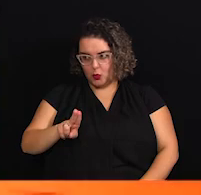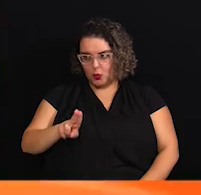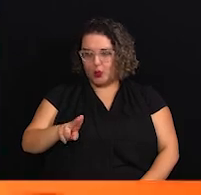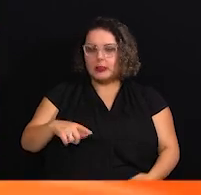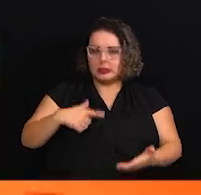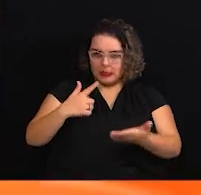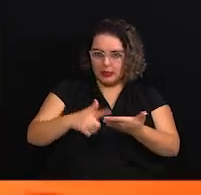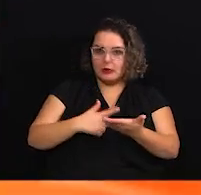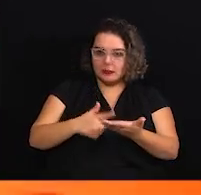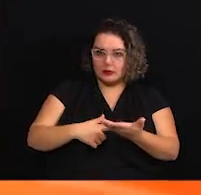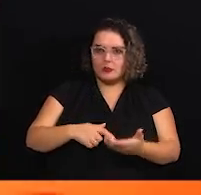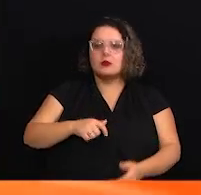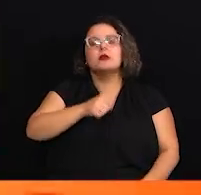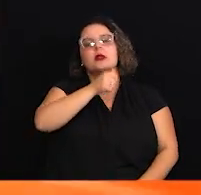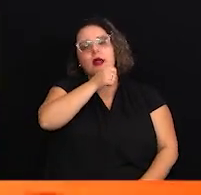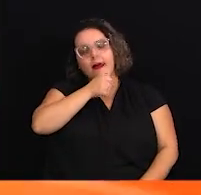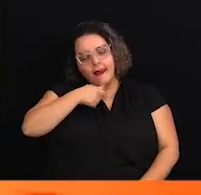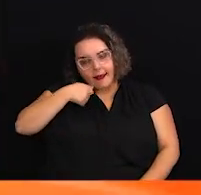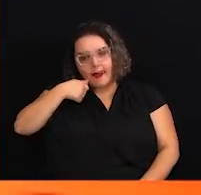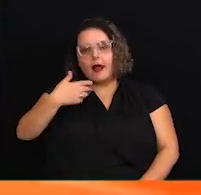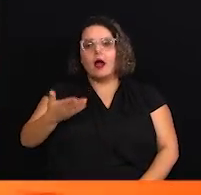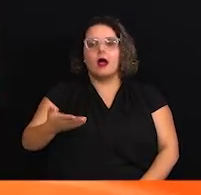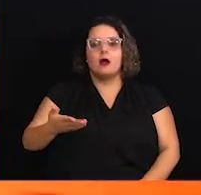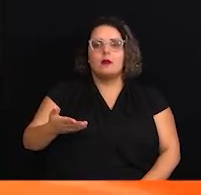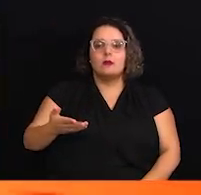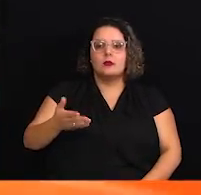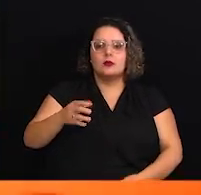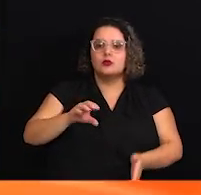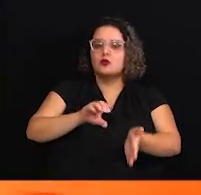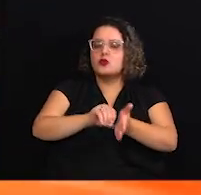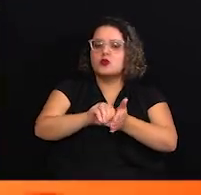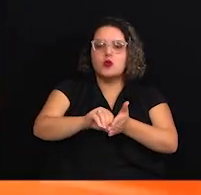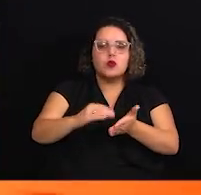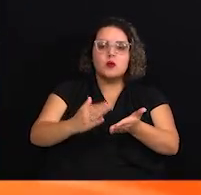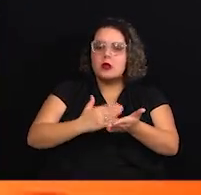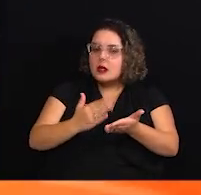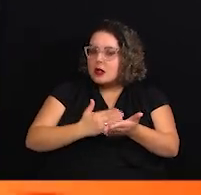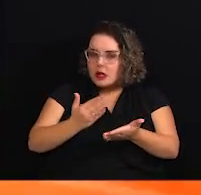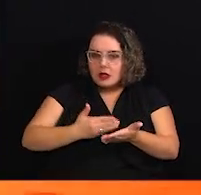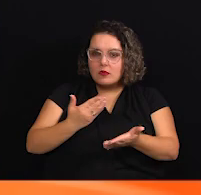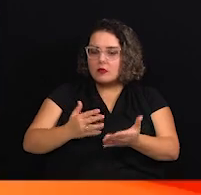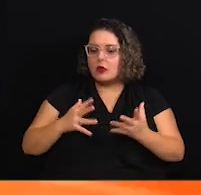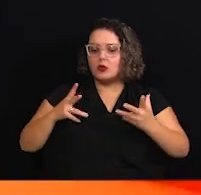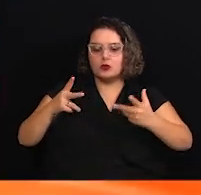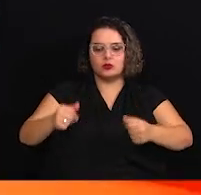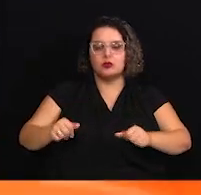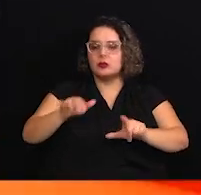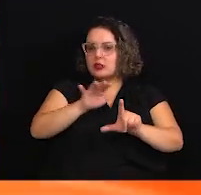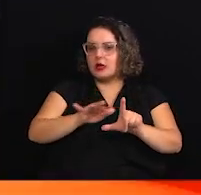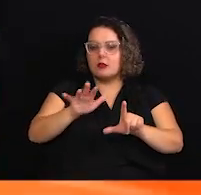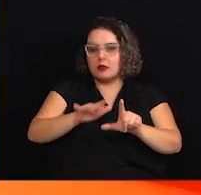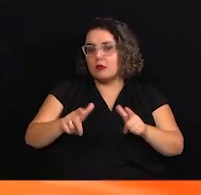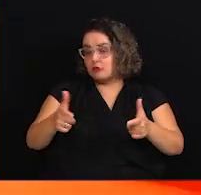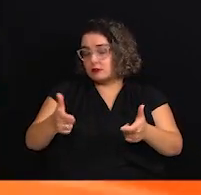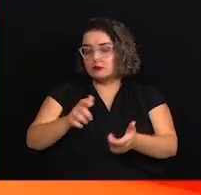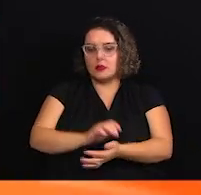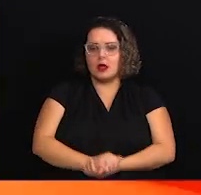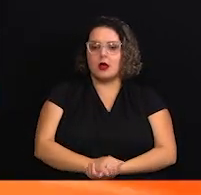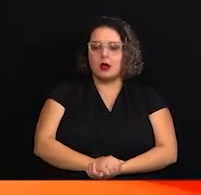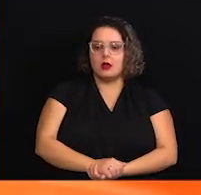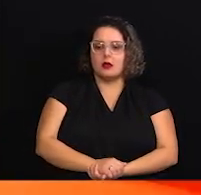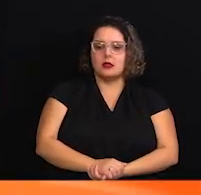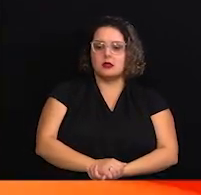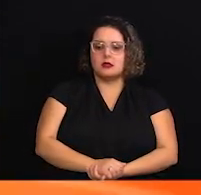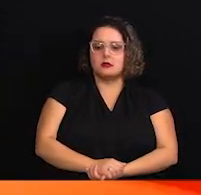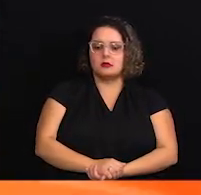no livro, e tá na Amazon, tá no Google Books ou coisa similar, todas as grandes plataformas.